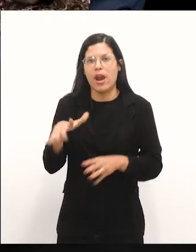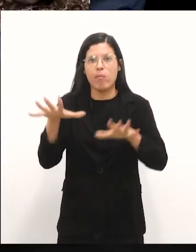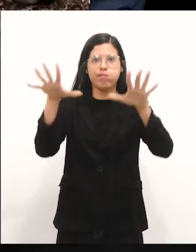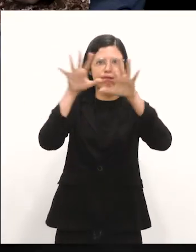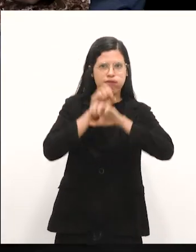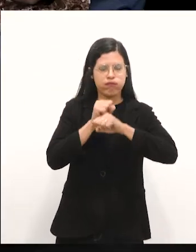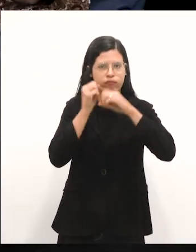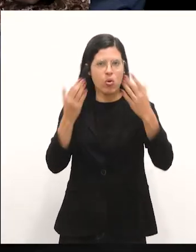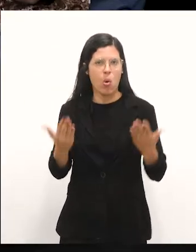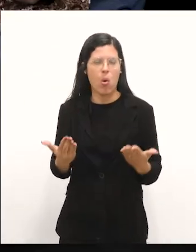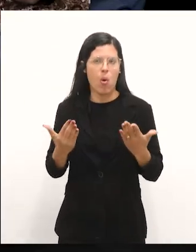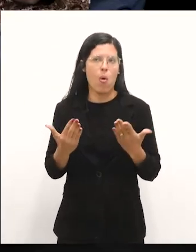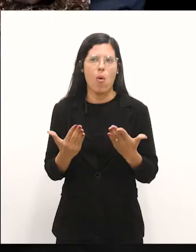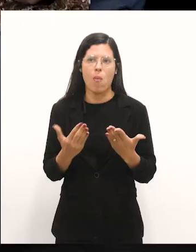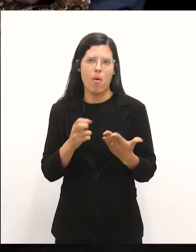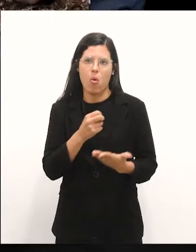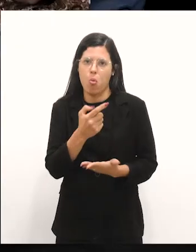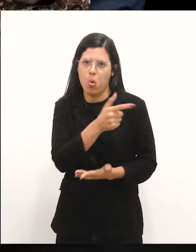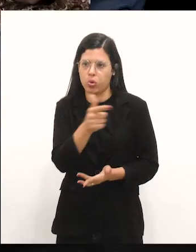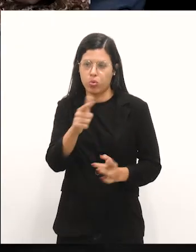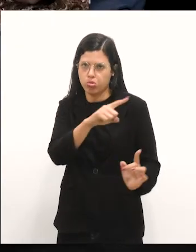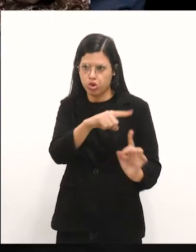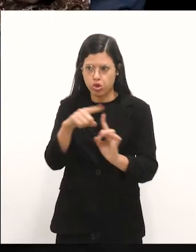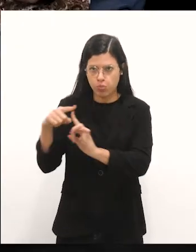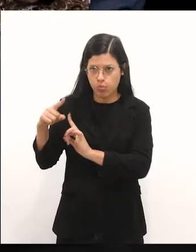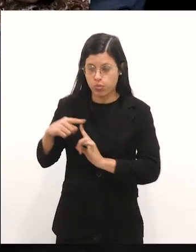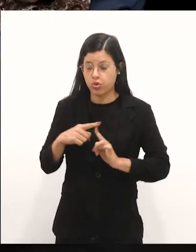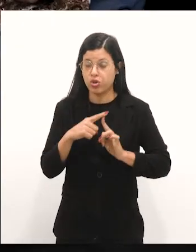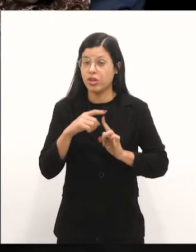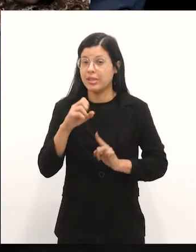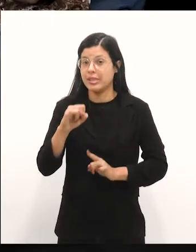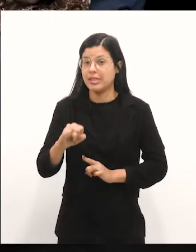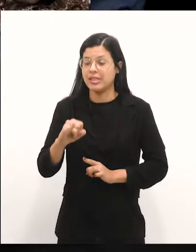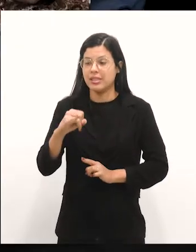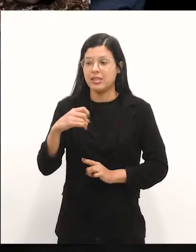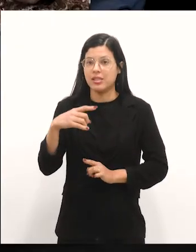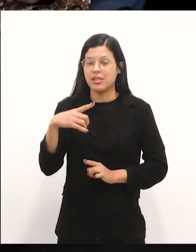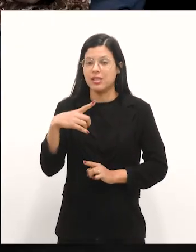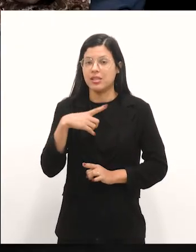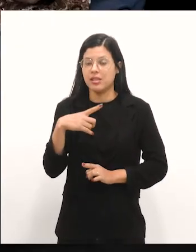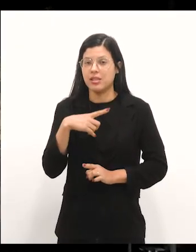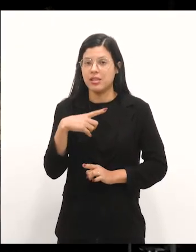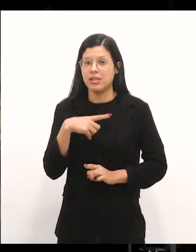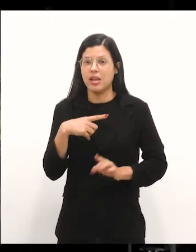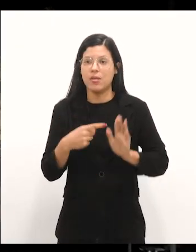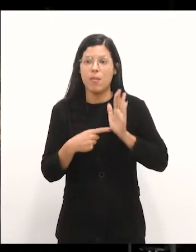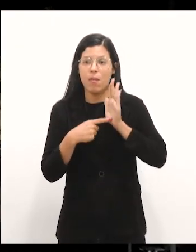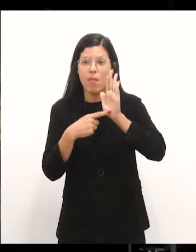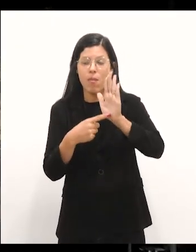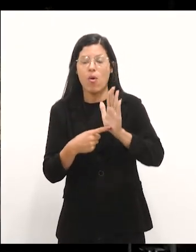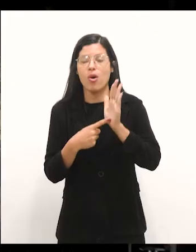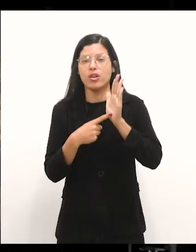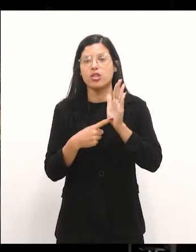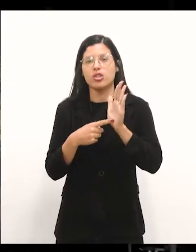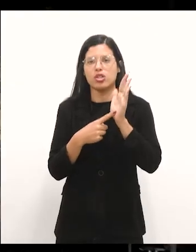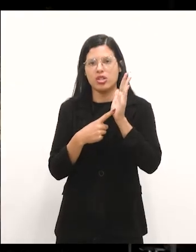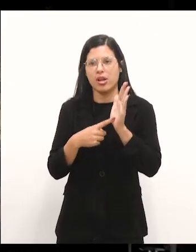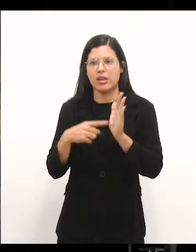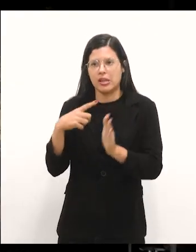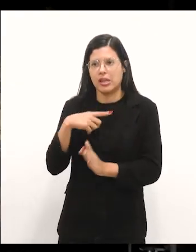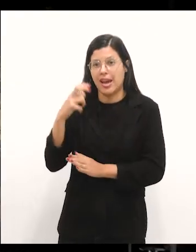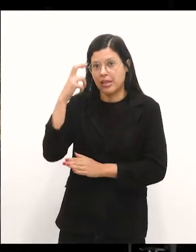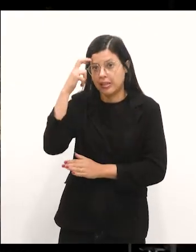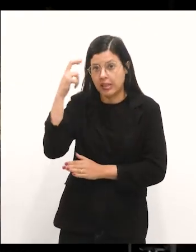estado de letargia, de catalepsia. Se há ainda a manifestação da inteligência visível,